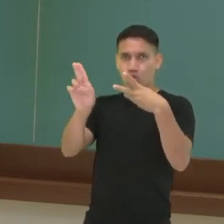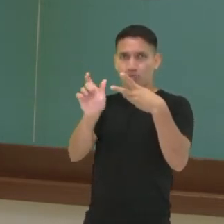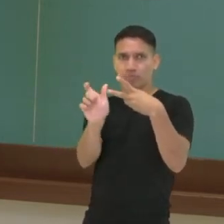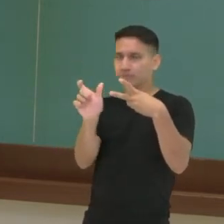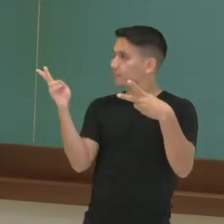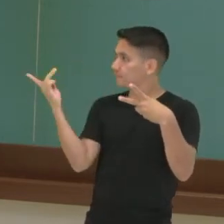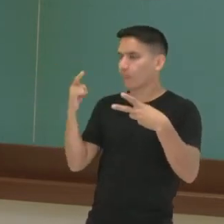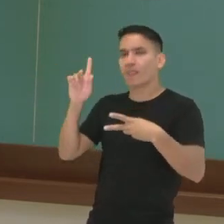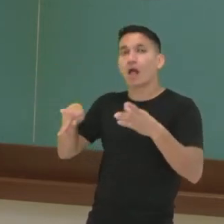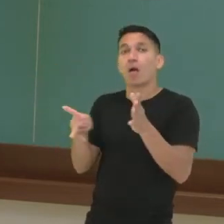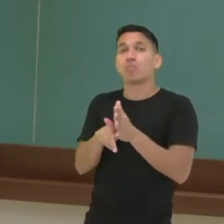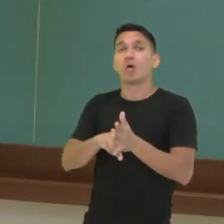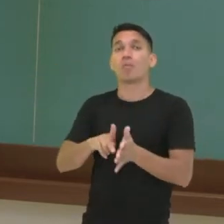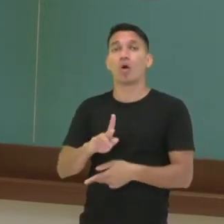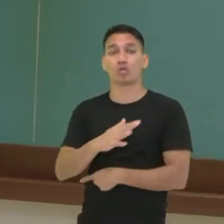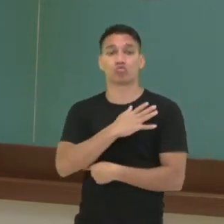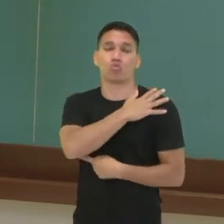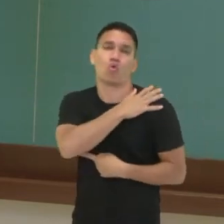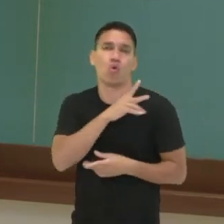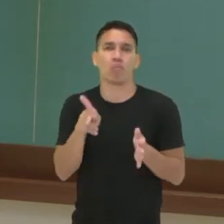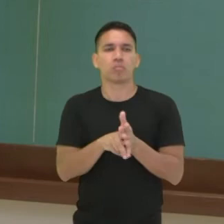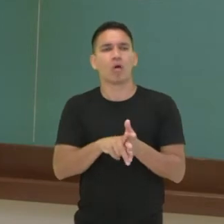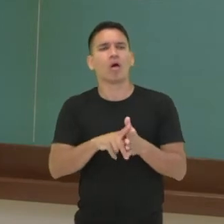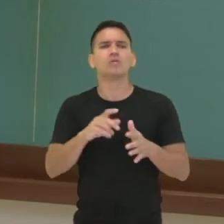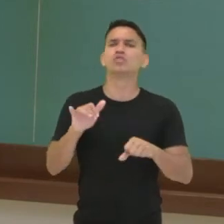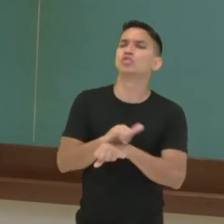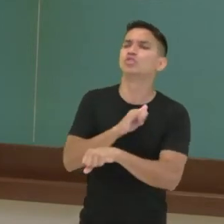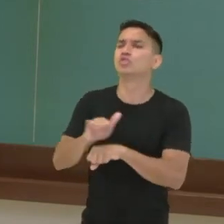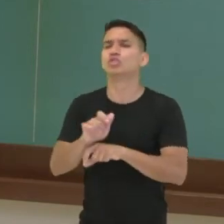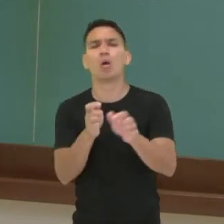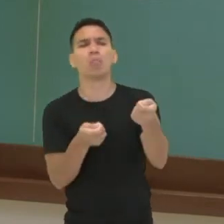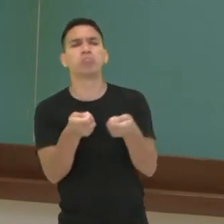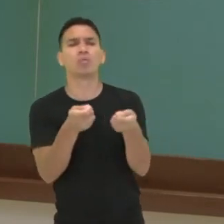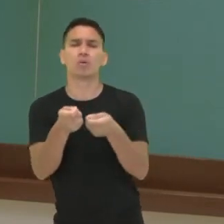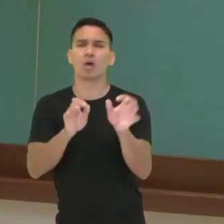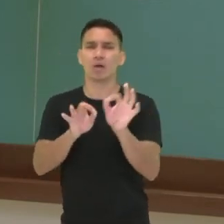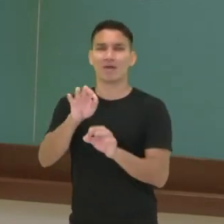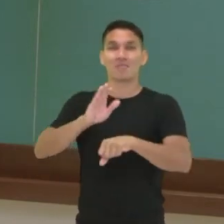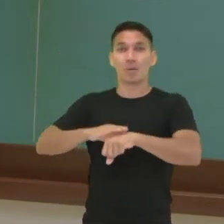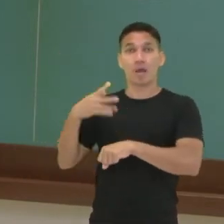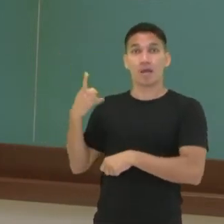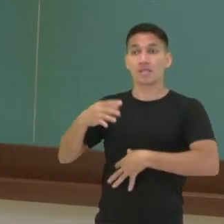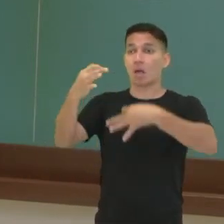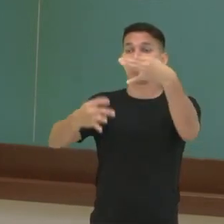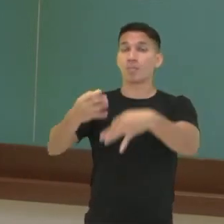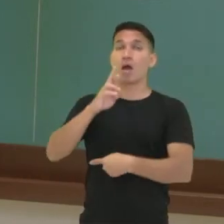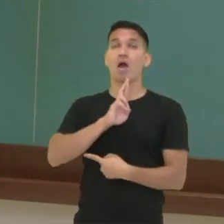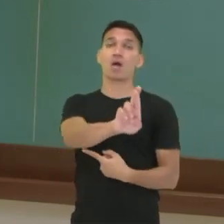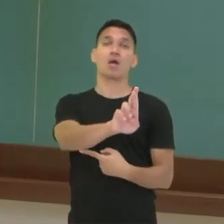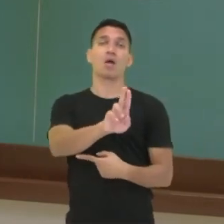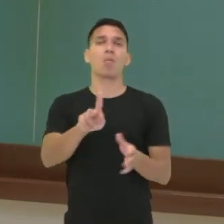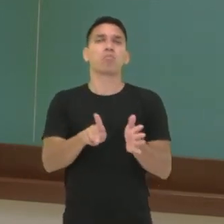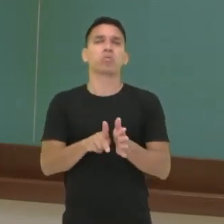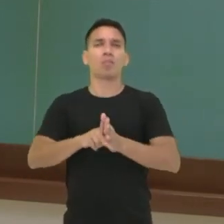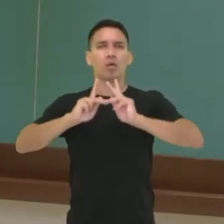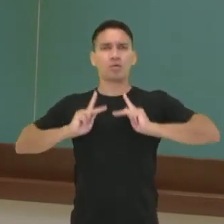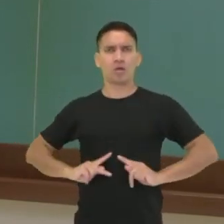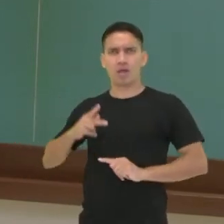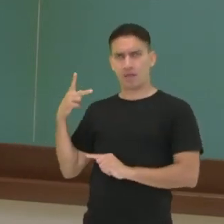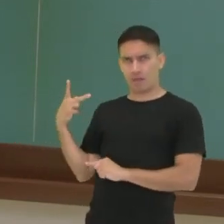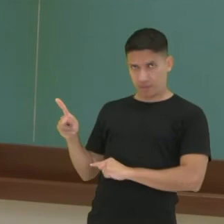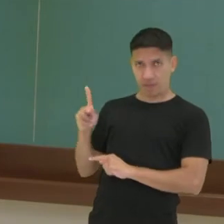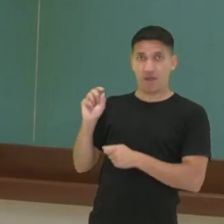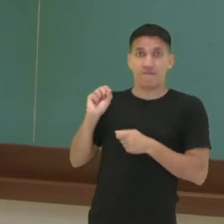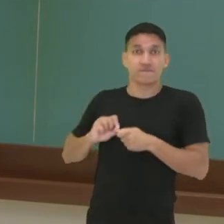campos de concentração. Quando ele é julgado, a resposta que ele dá para os atos bárbaros que ele